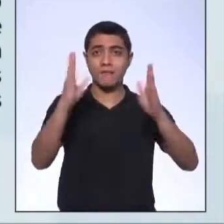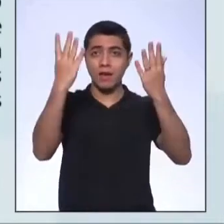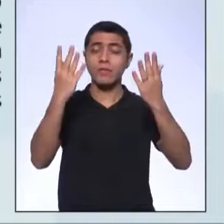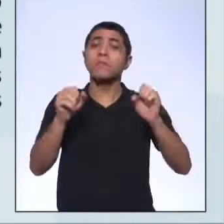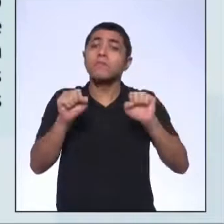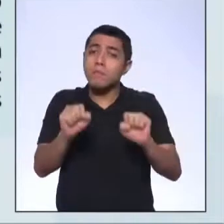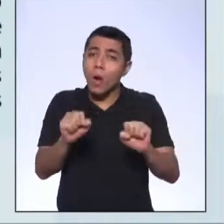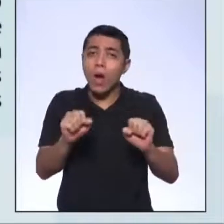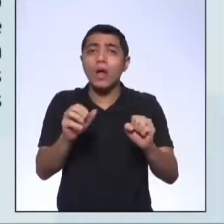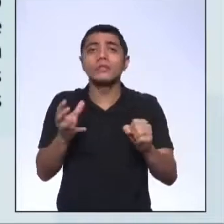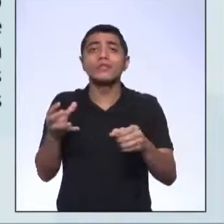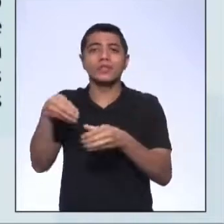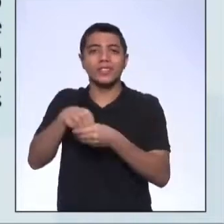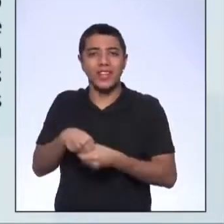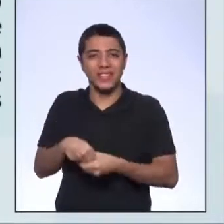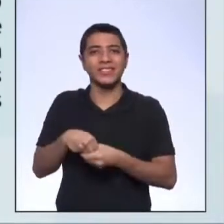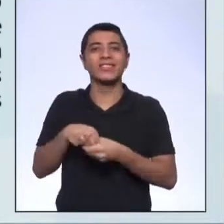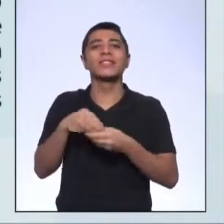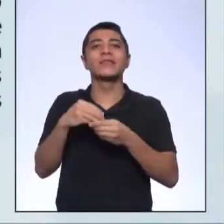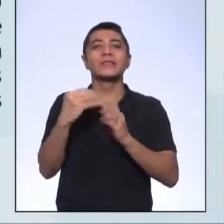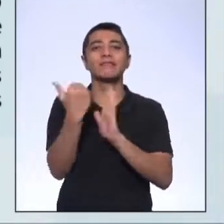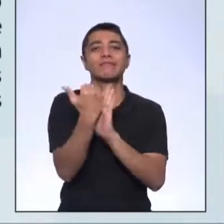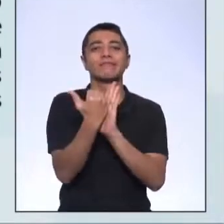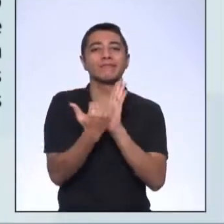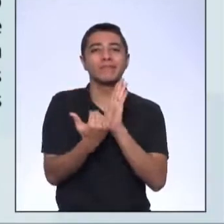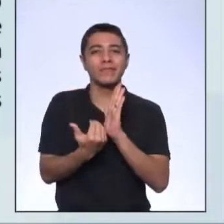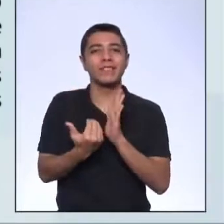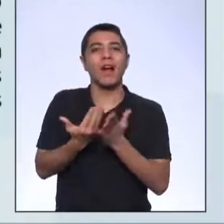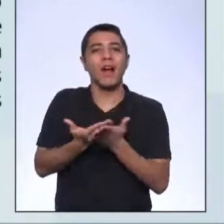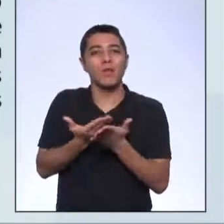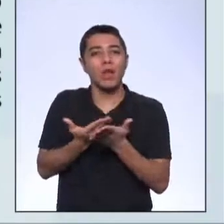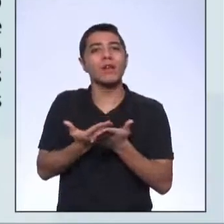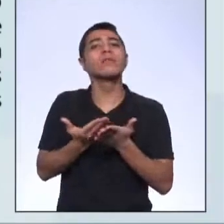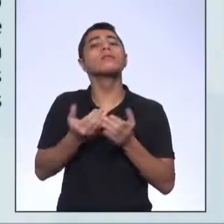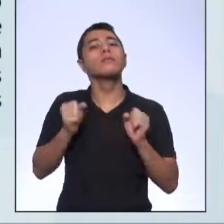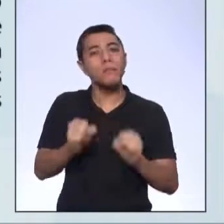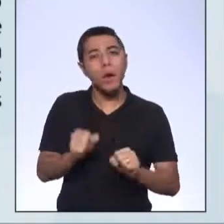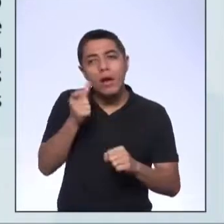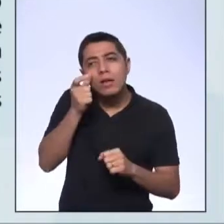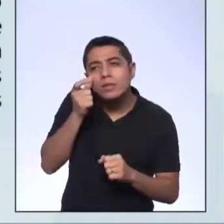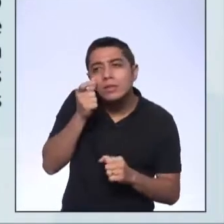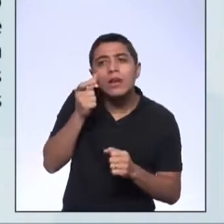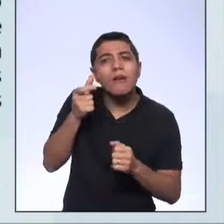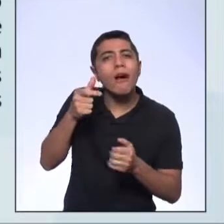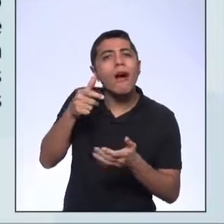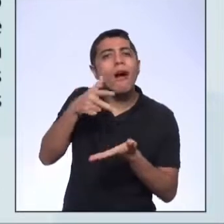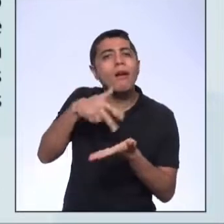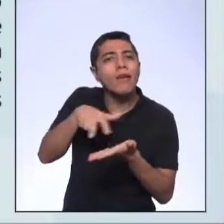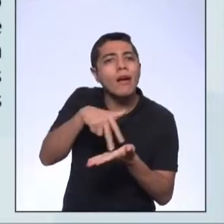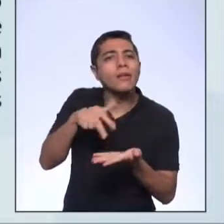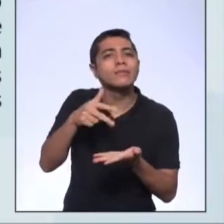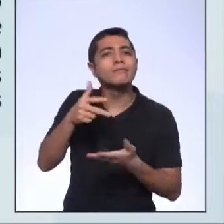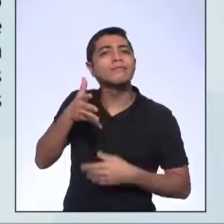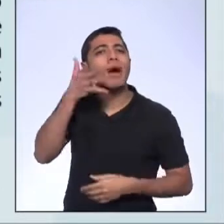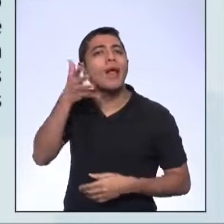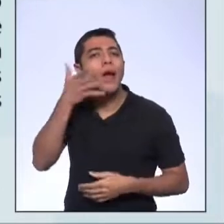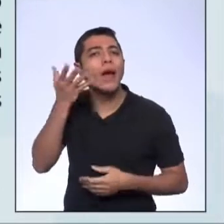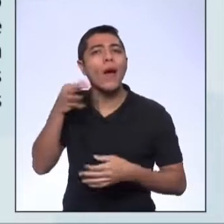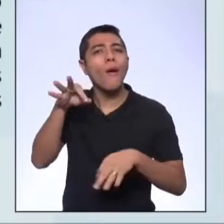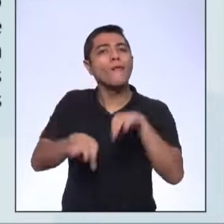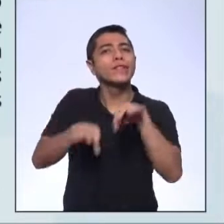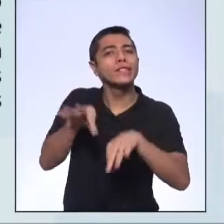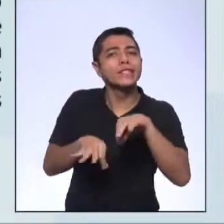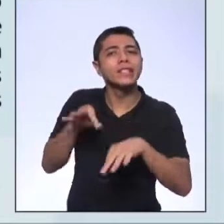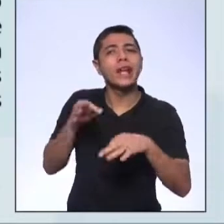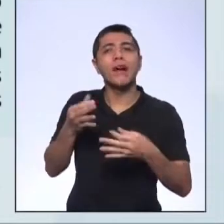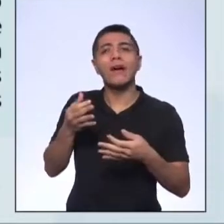algumas apresentações de danças vídeo-danças palestras E participar de algumas oficinas rodas de conversa e interações com